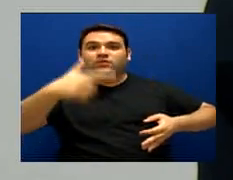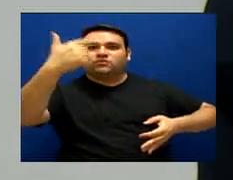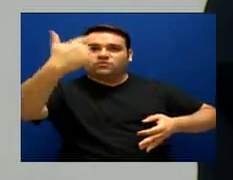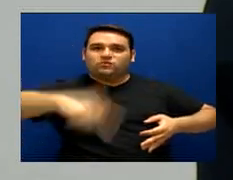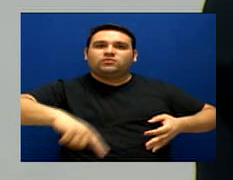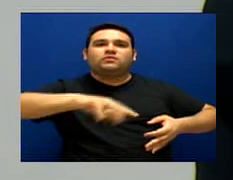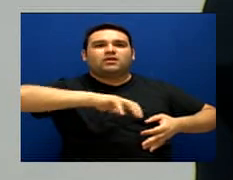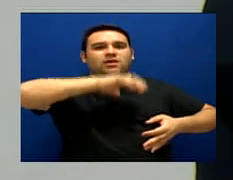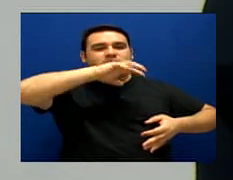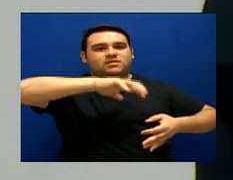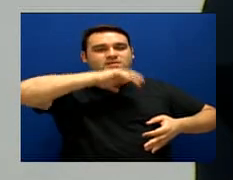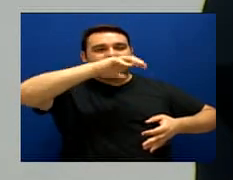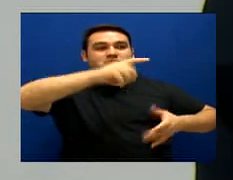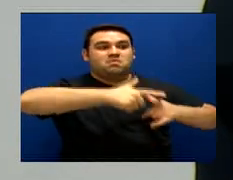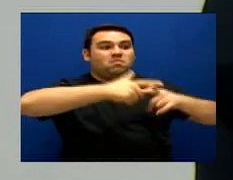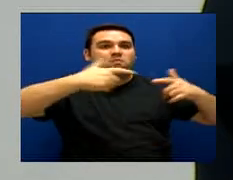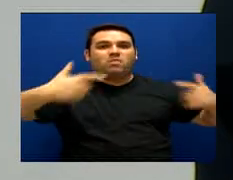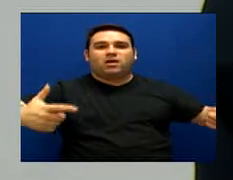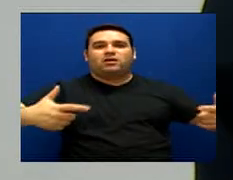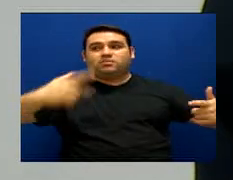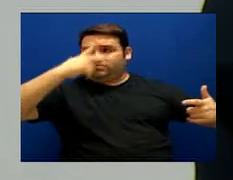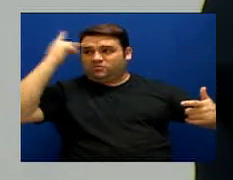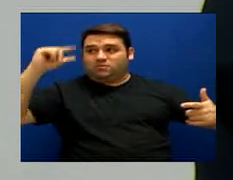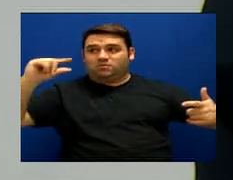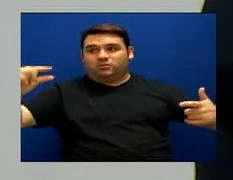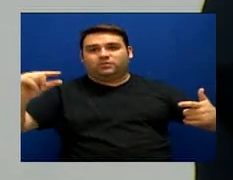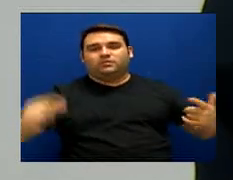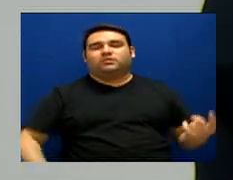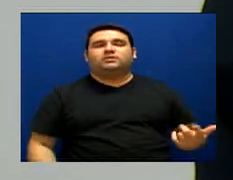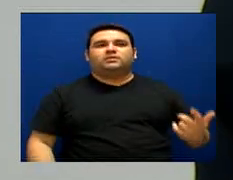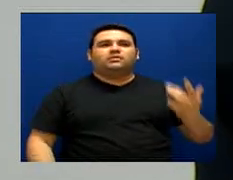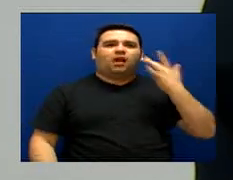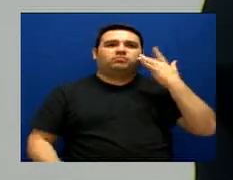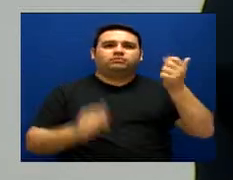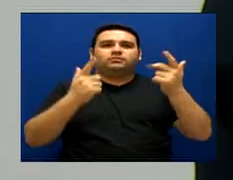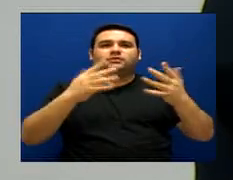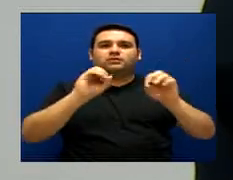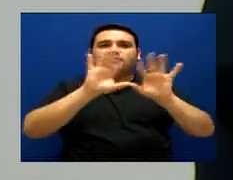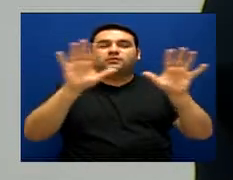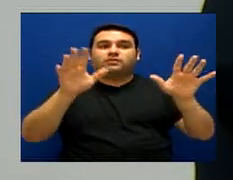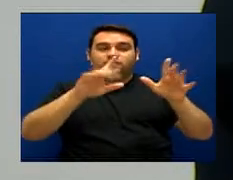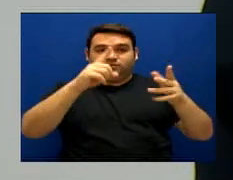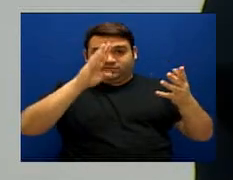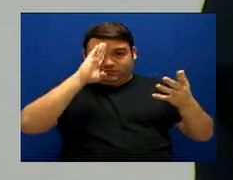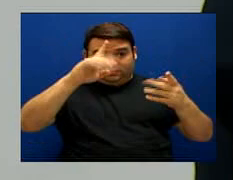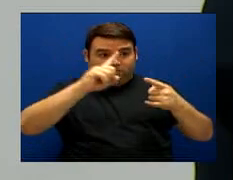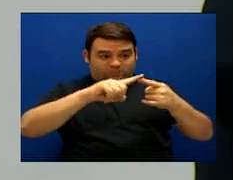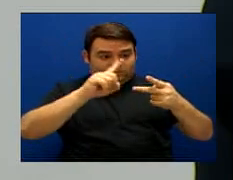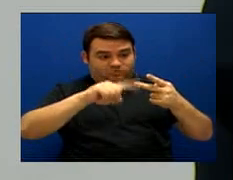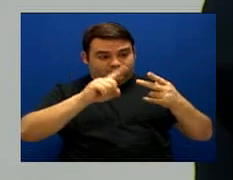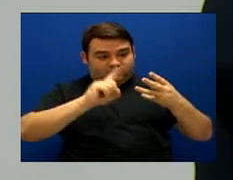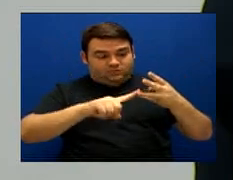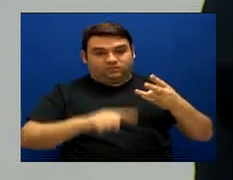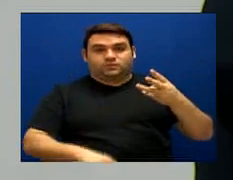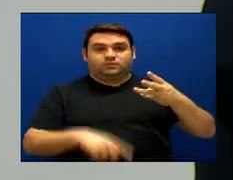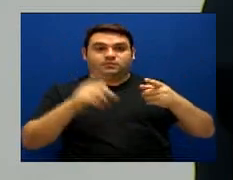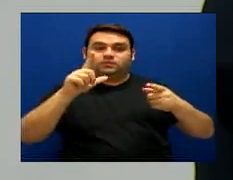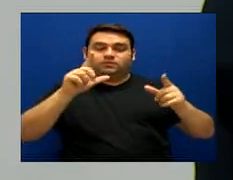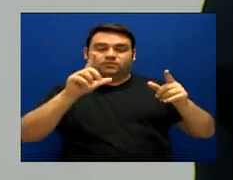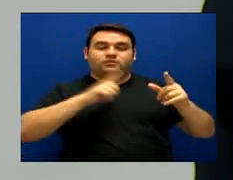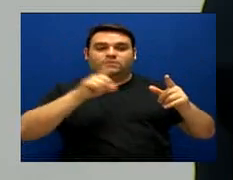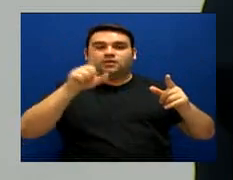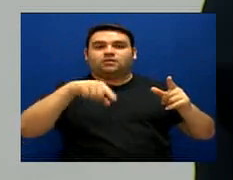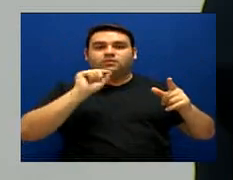mais animais domésticos do que pessoas. Então, ele foi muito claro, prioridade 1, prioridade 2, prioridade 3,